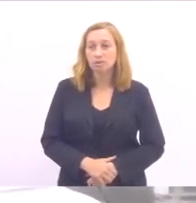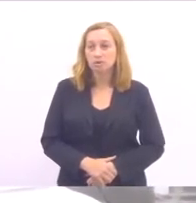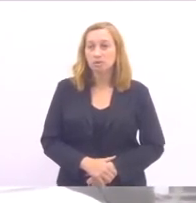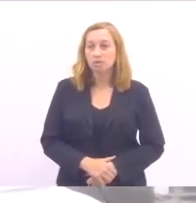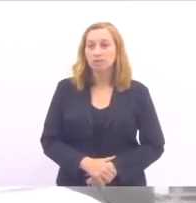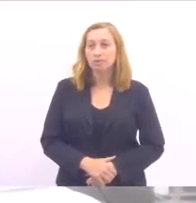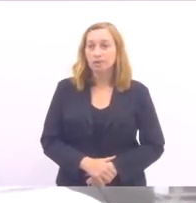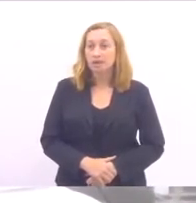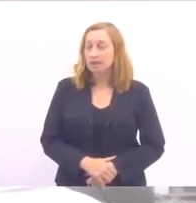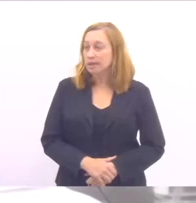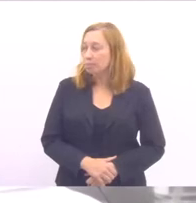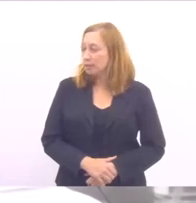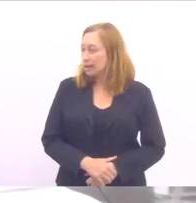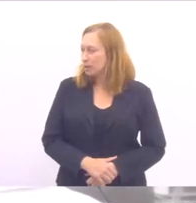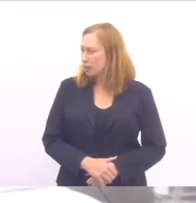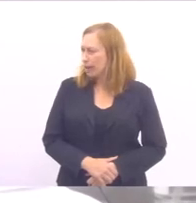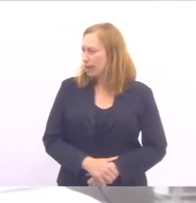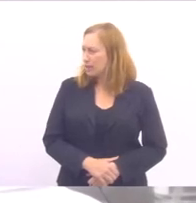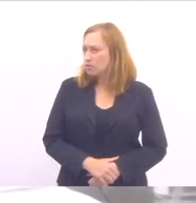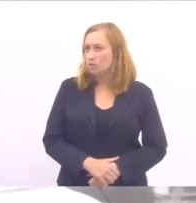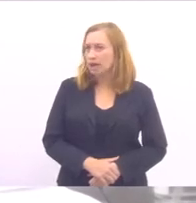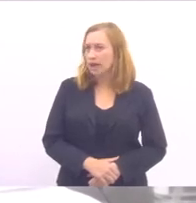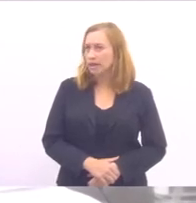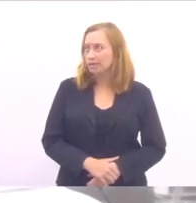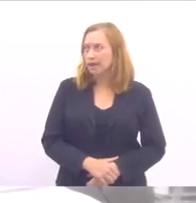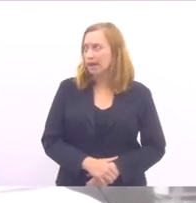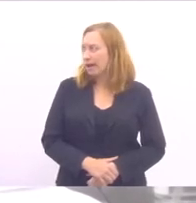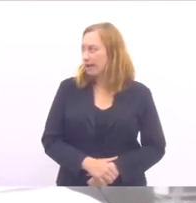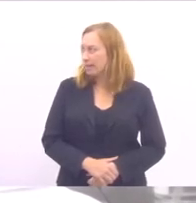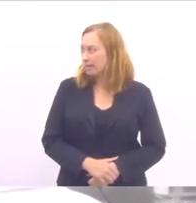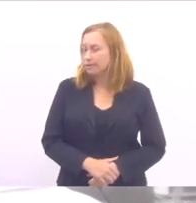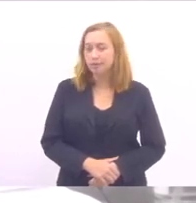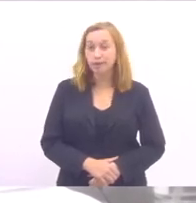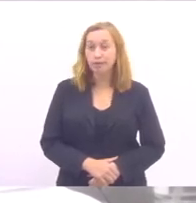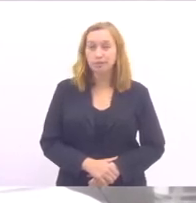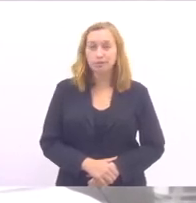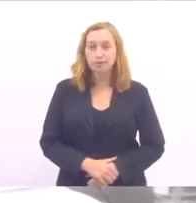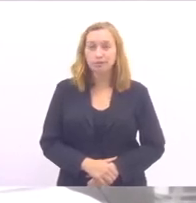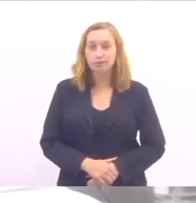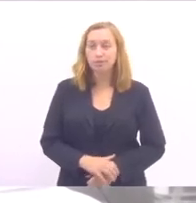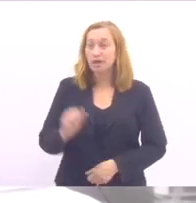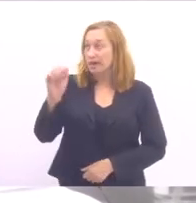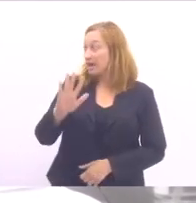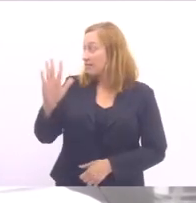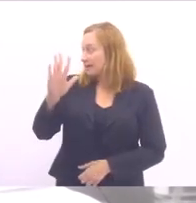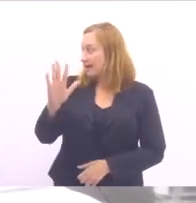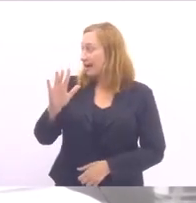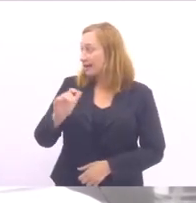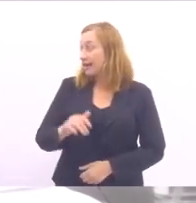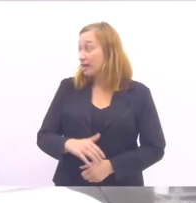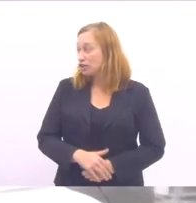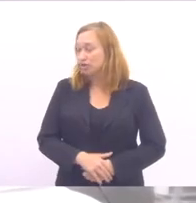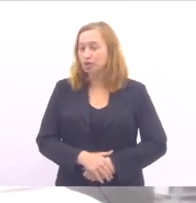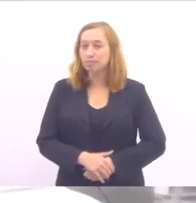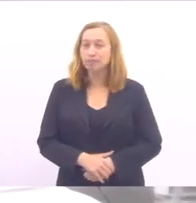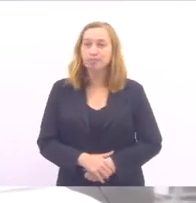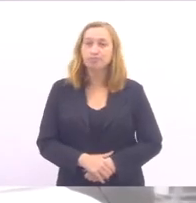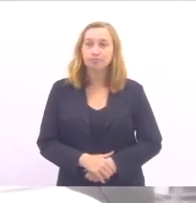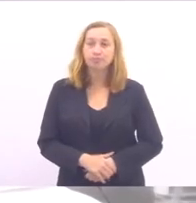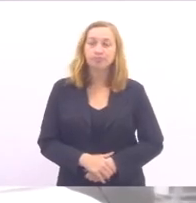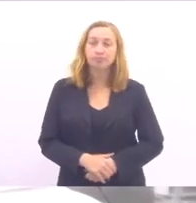A gente fez uma lei regional baseado na lei nacional de 2010 e baseado no acordo